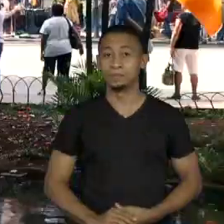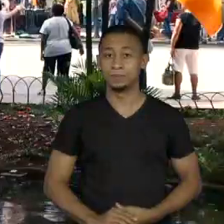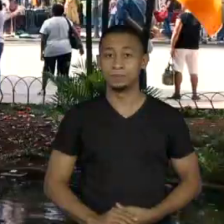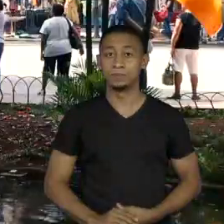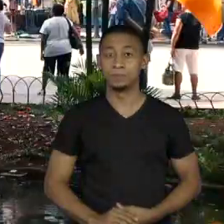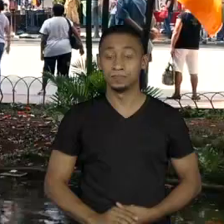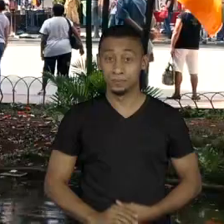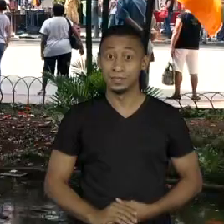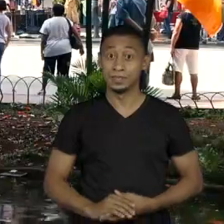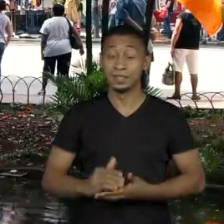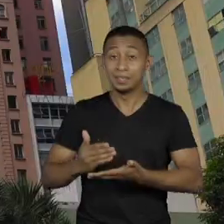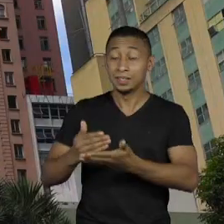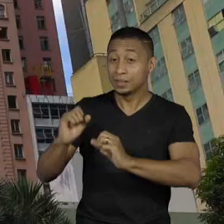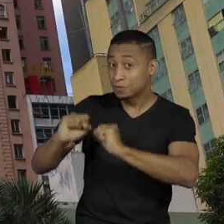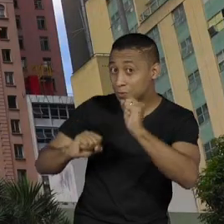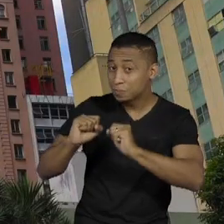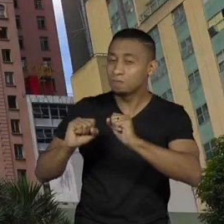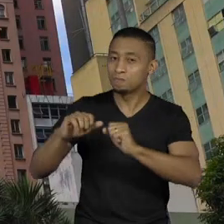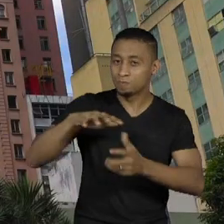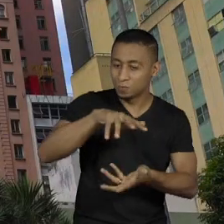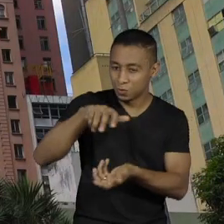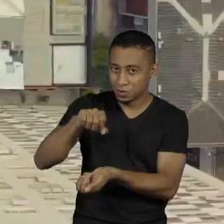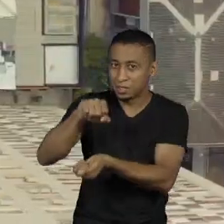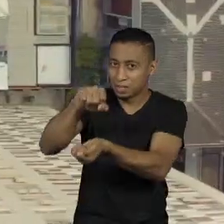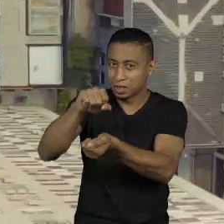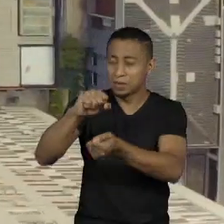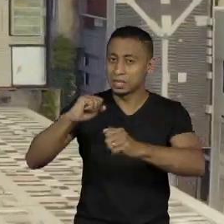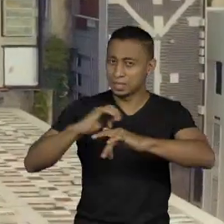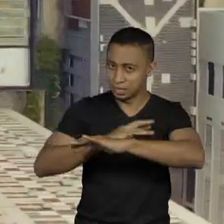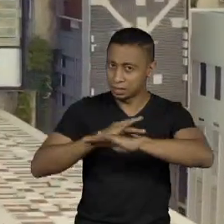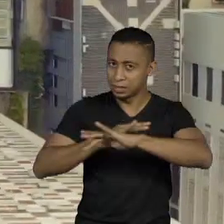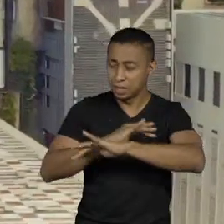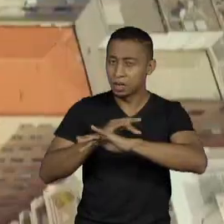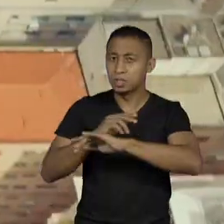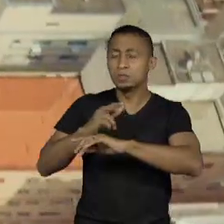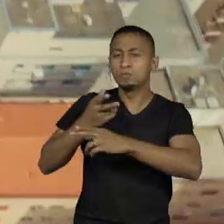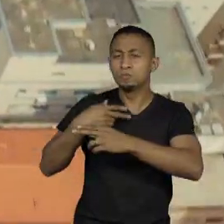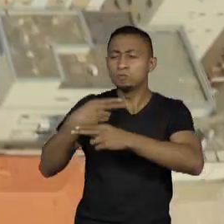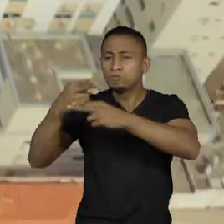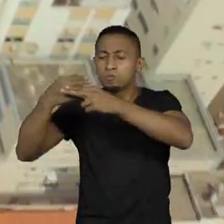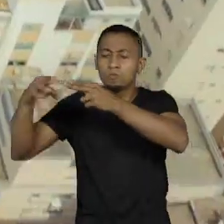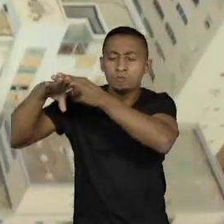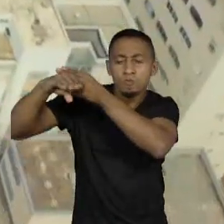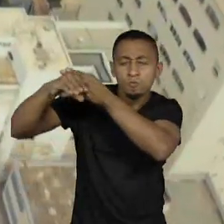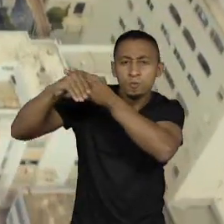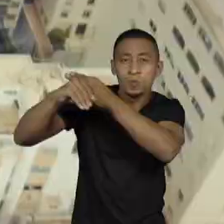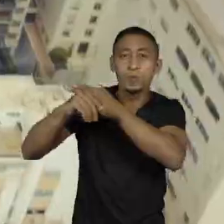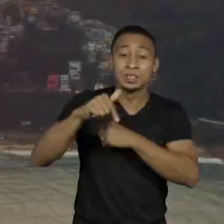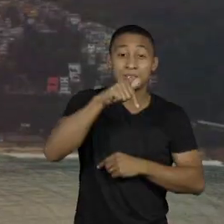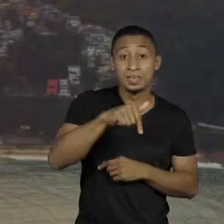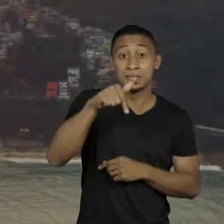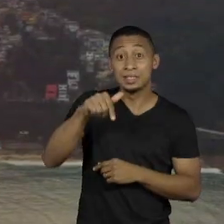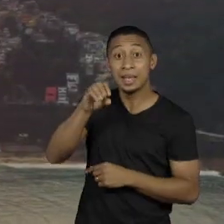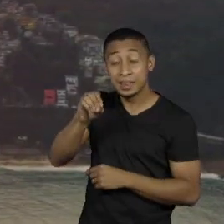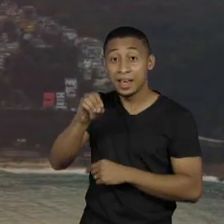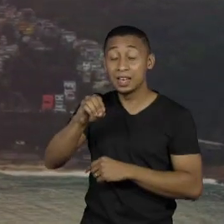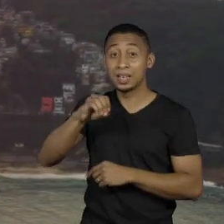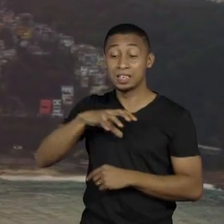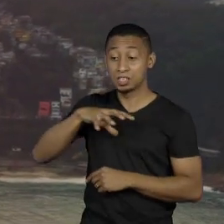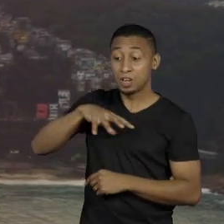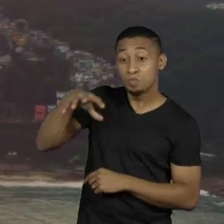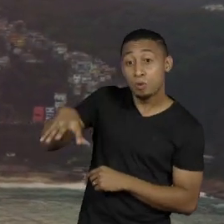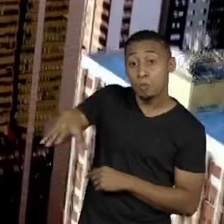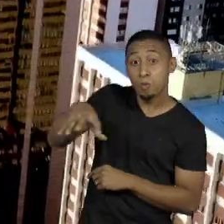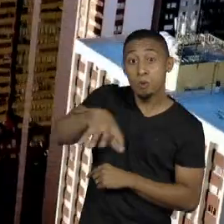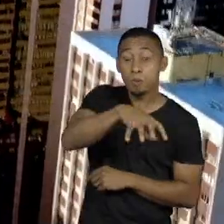O Índice de Desenvolvimento Sustentável das Cidades vai monitorar 770 municípios brasileiros